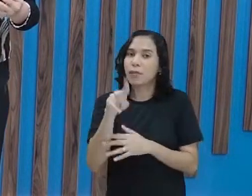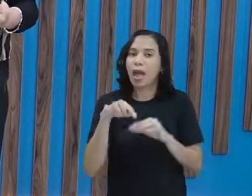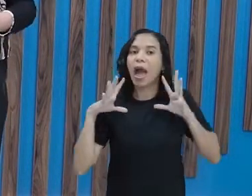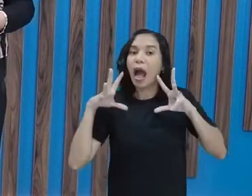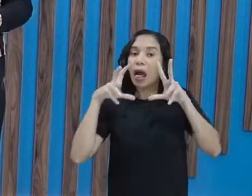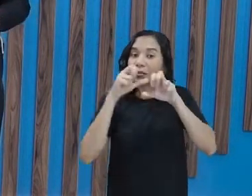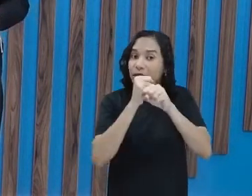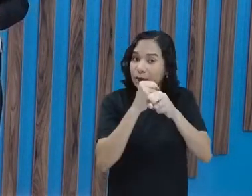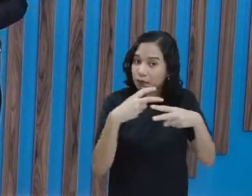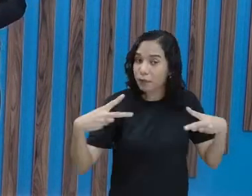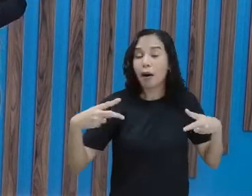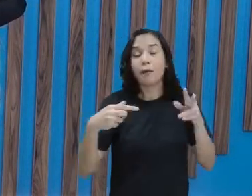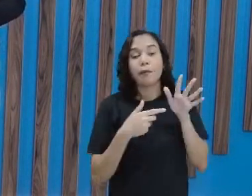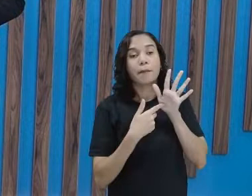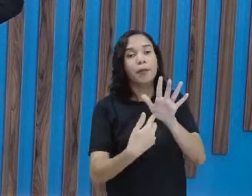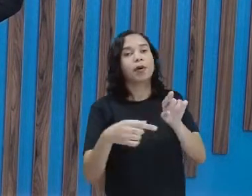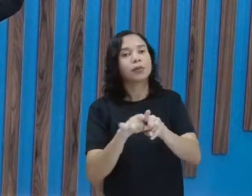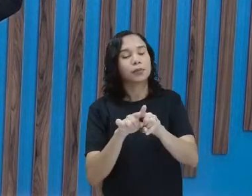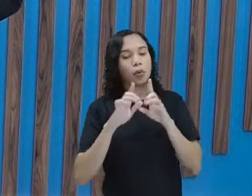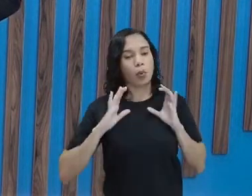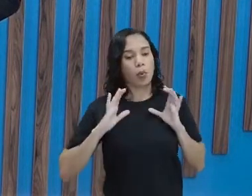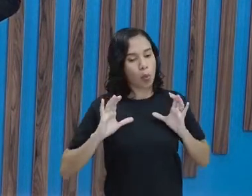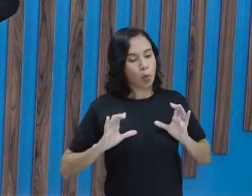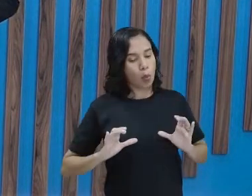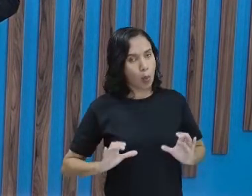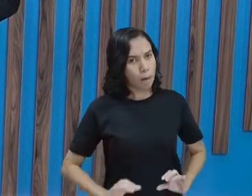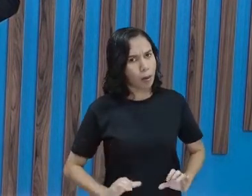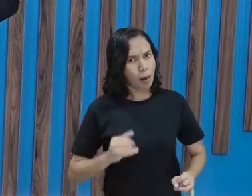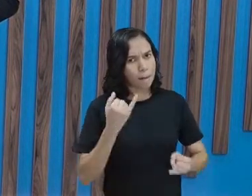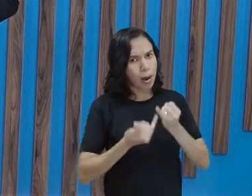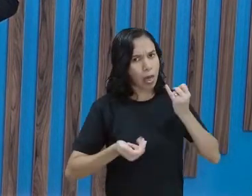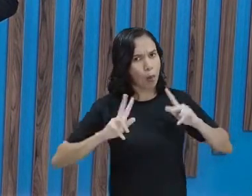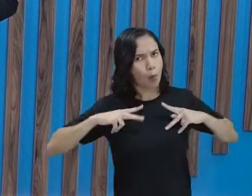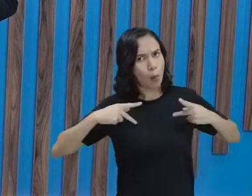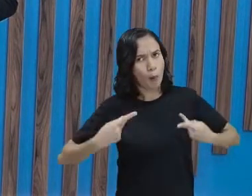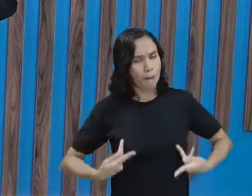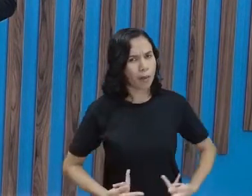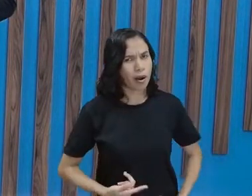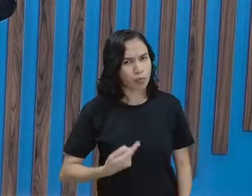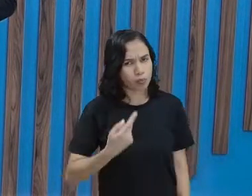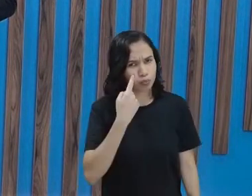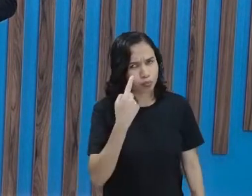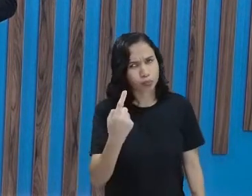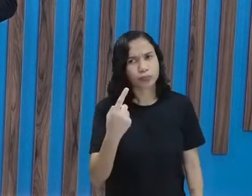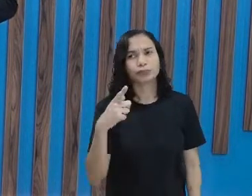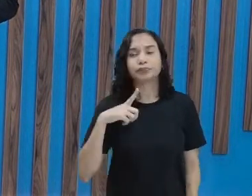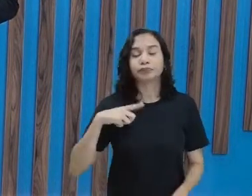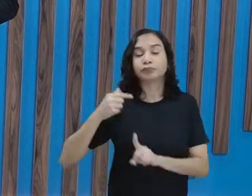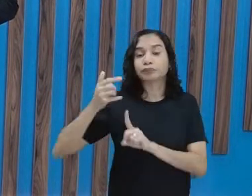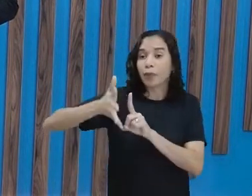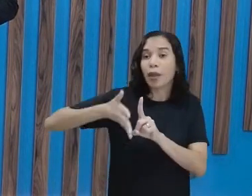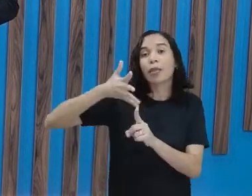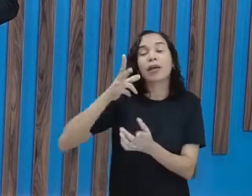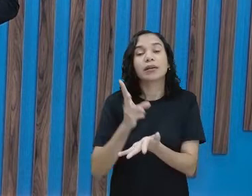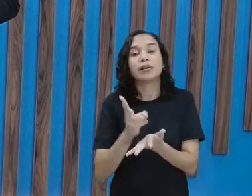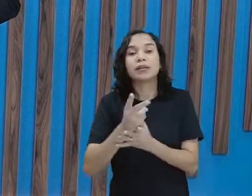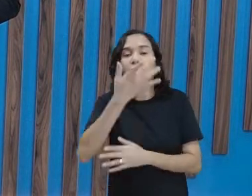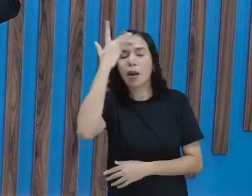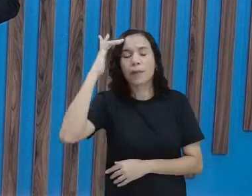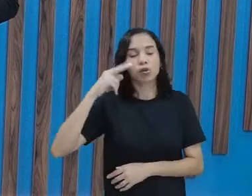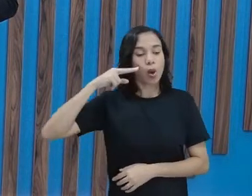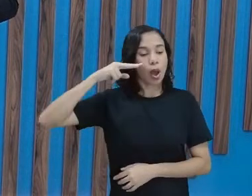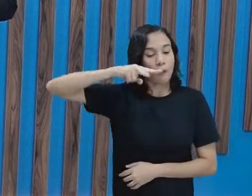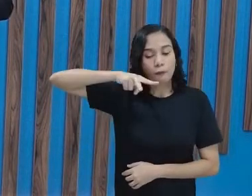animais e eles apresentam um comportamento humano. A narrativa sempre é contada na